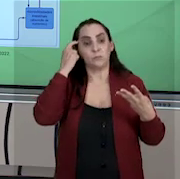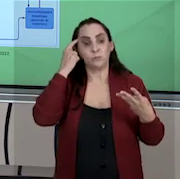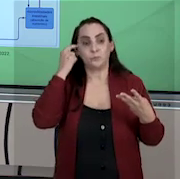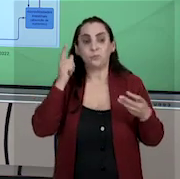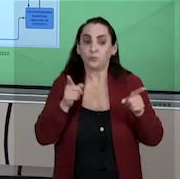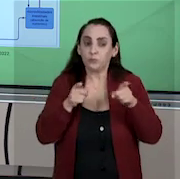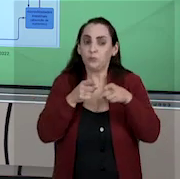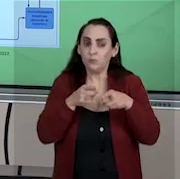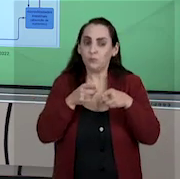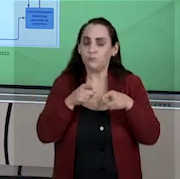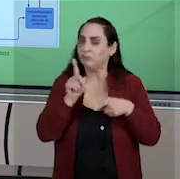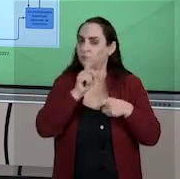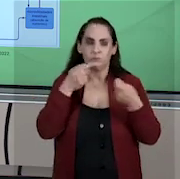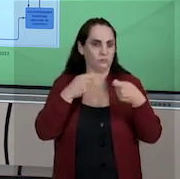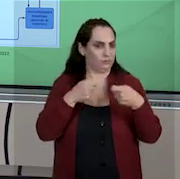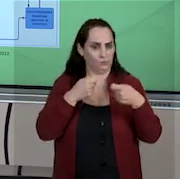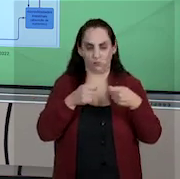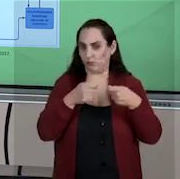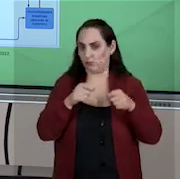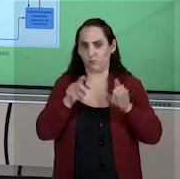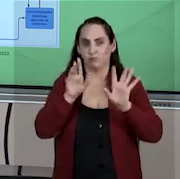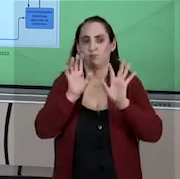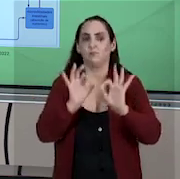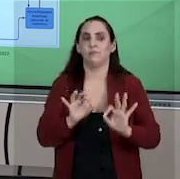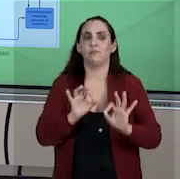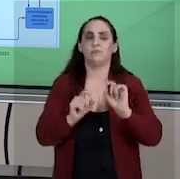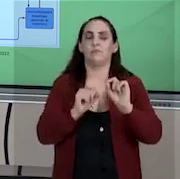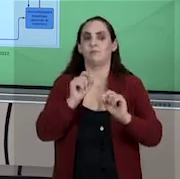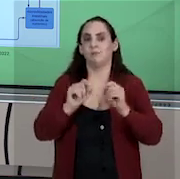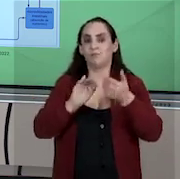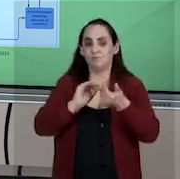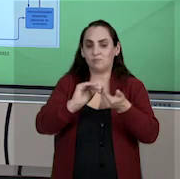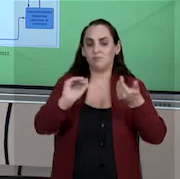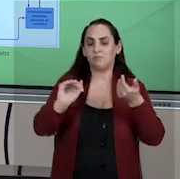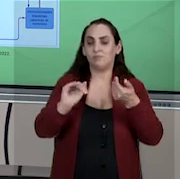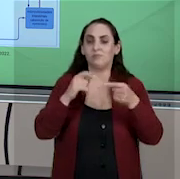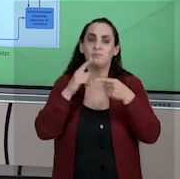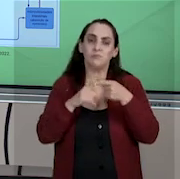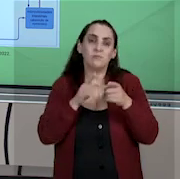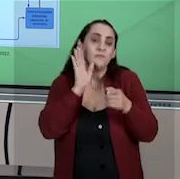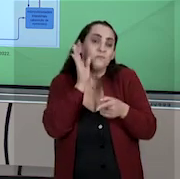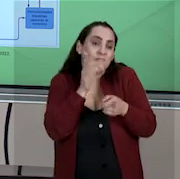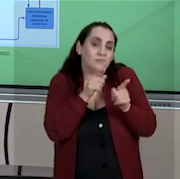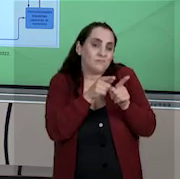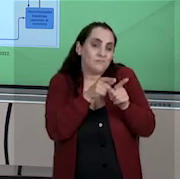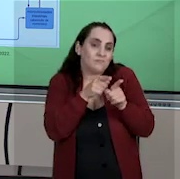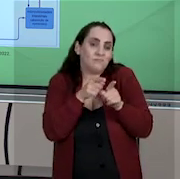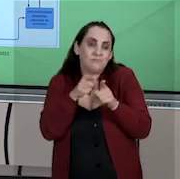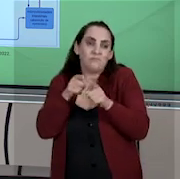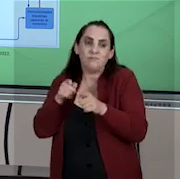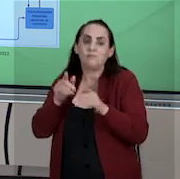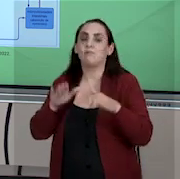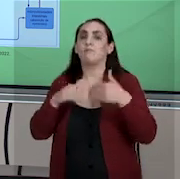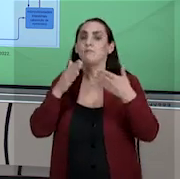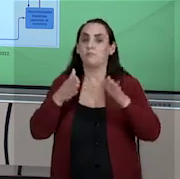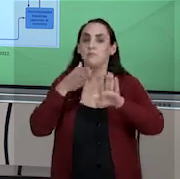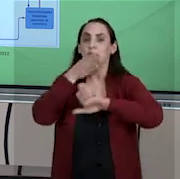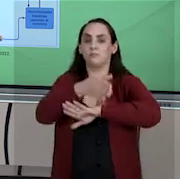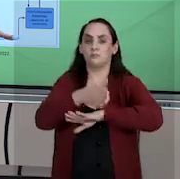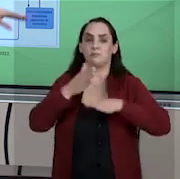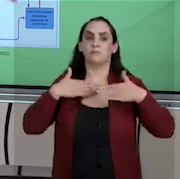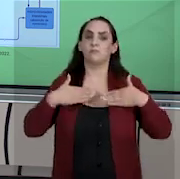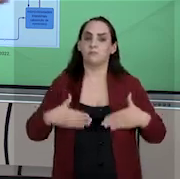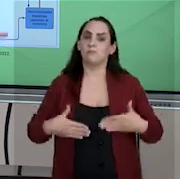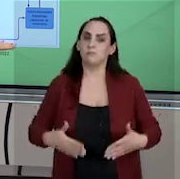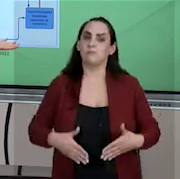micronutrientes, pessoal, eles não precisam necessariamente quebrar, porque eles já são pequenininhos. Então, ao chegar no nosso organismo,